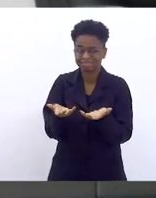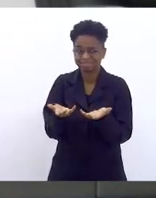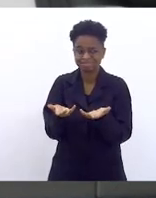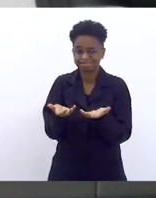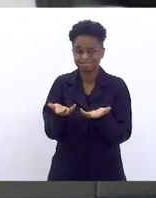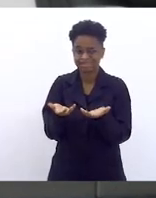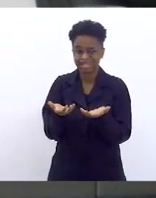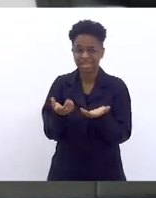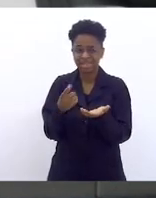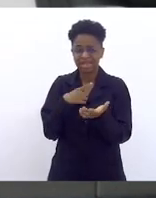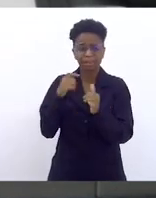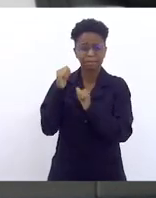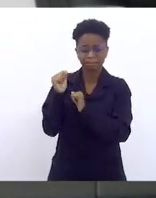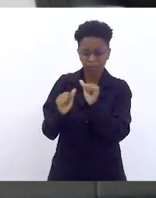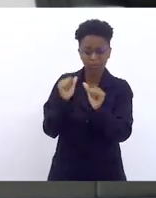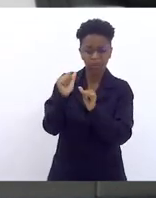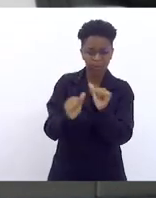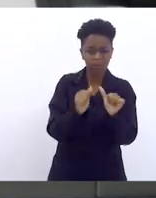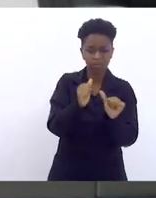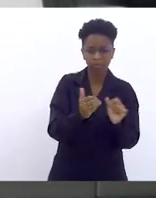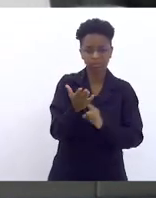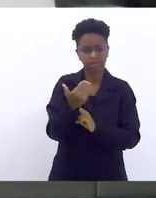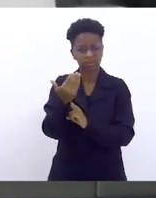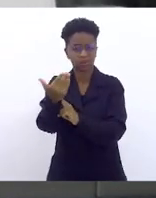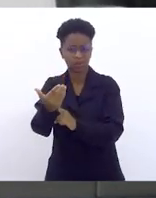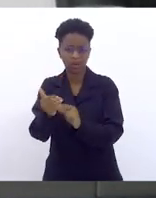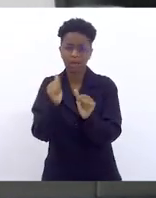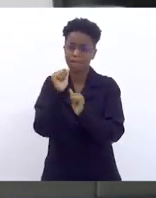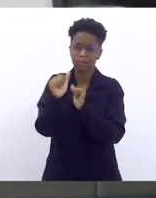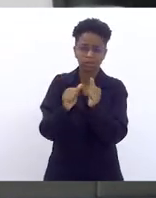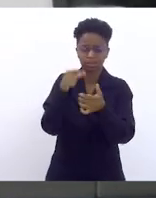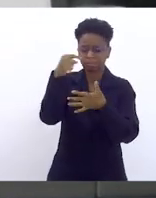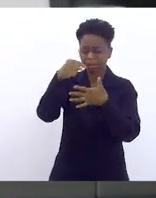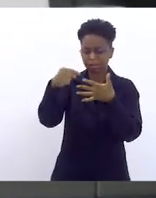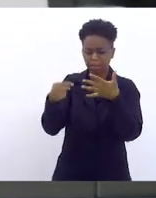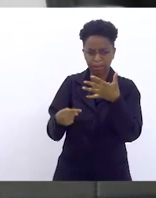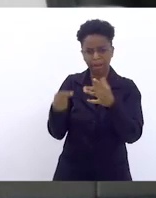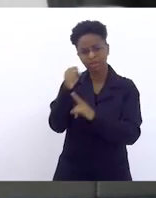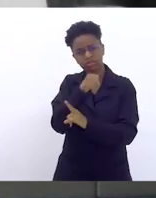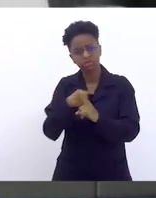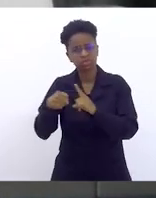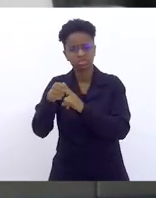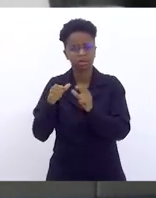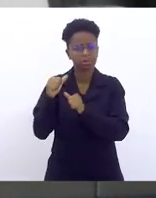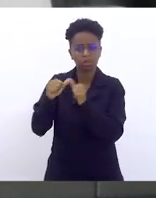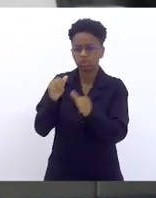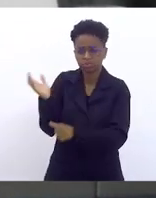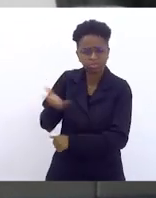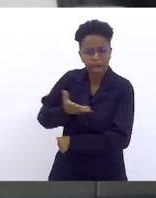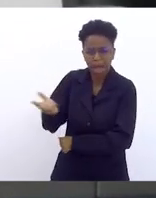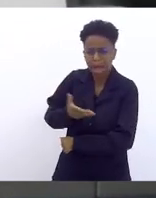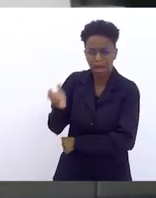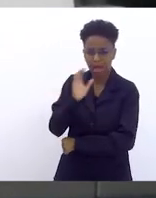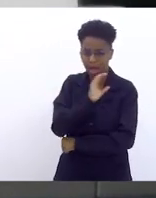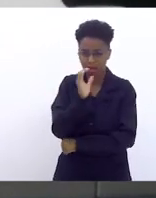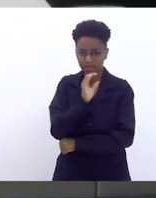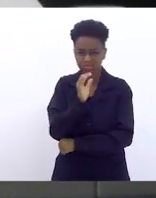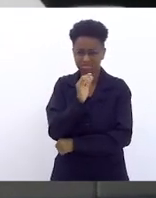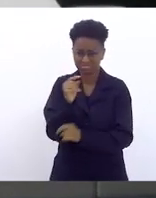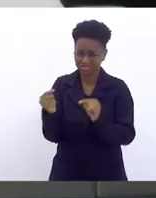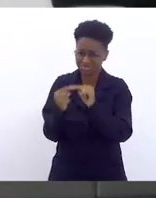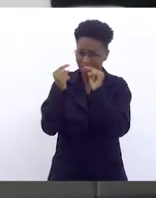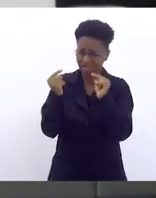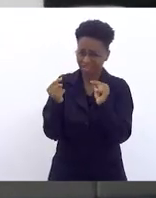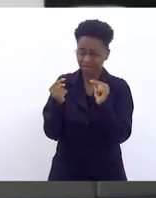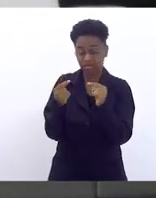existem as mudança S de Tecnologia de uma série de fatores a sociedade vem mudando rapidamente é conveniente